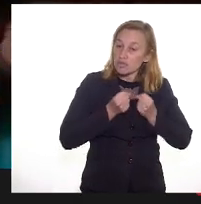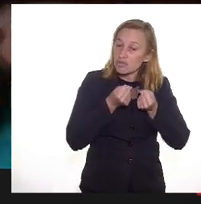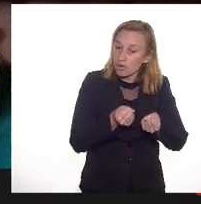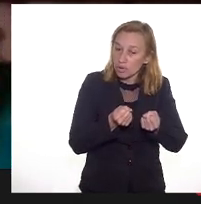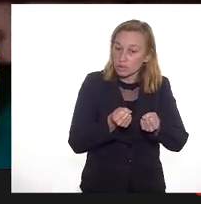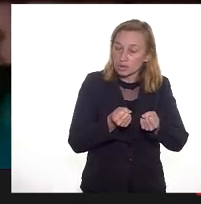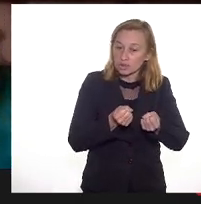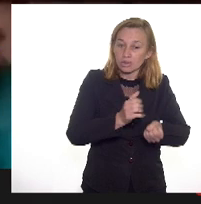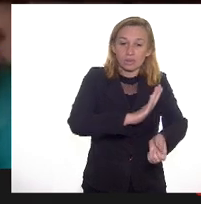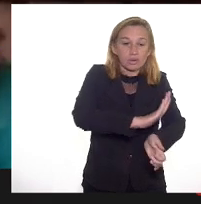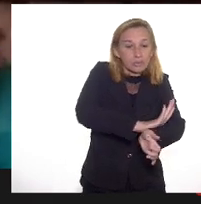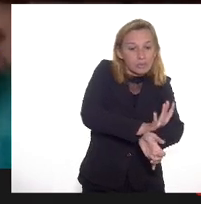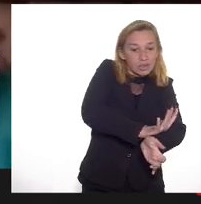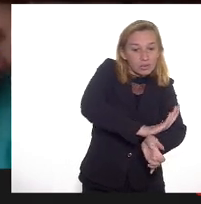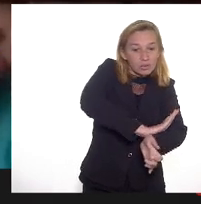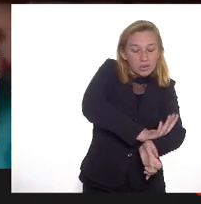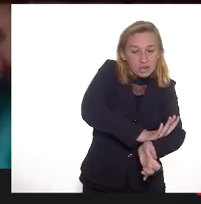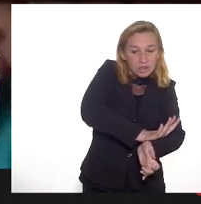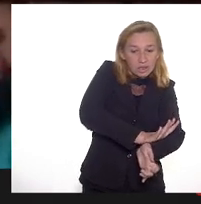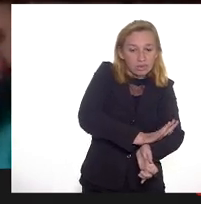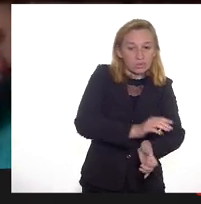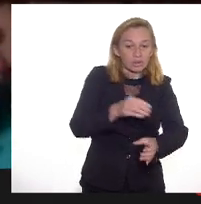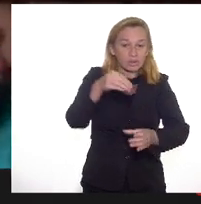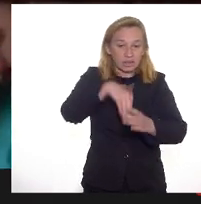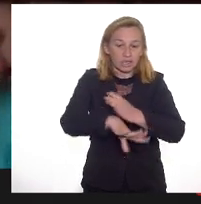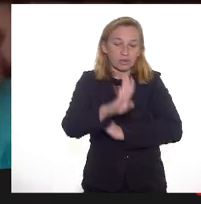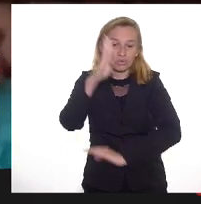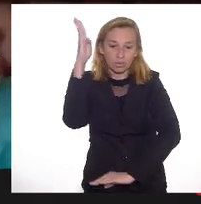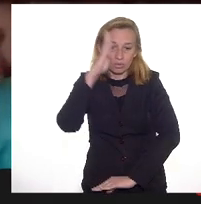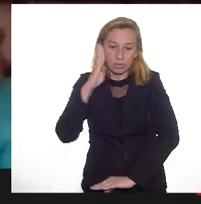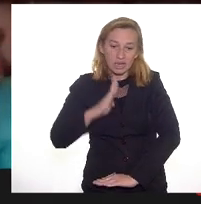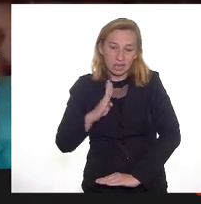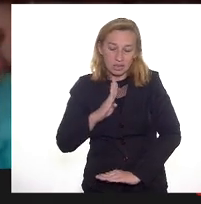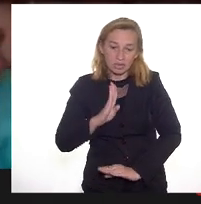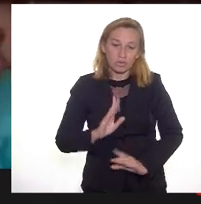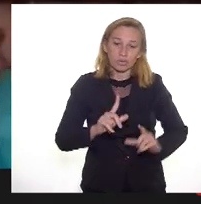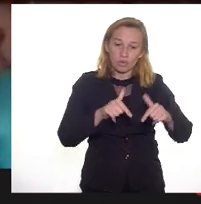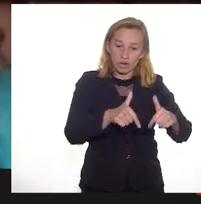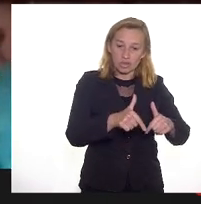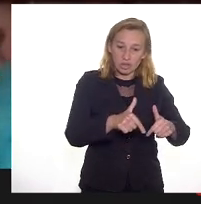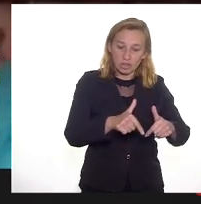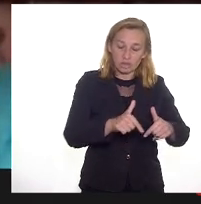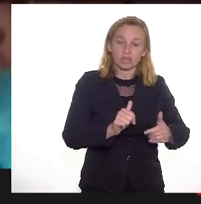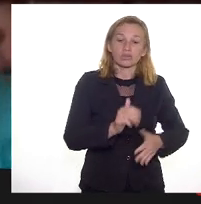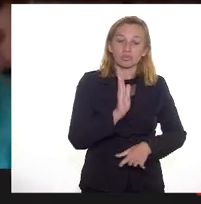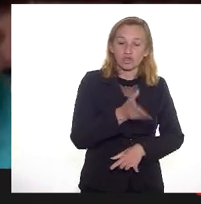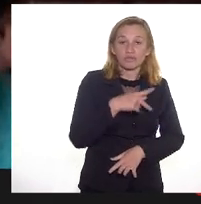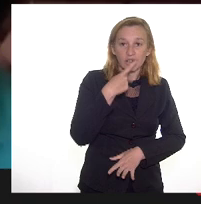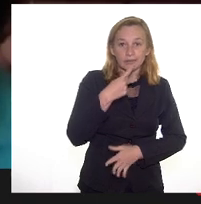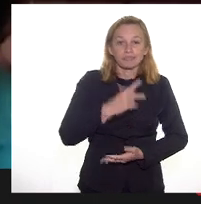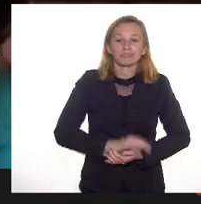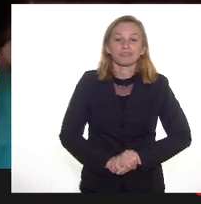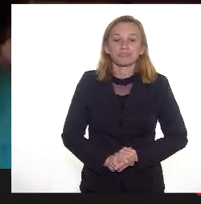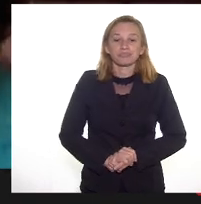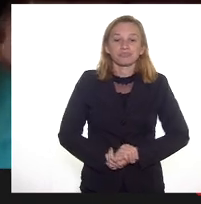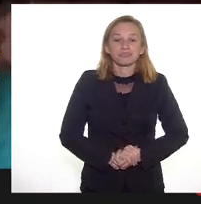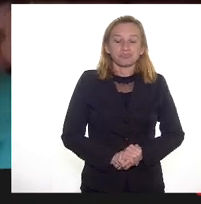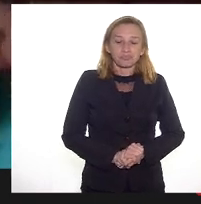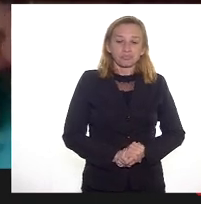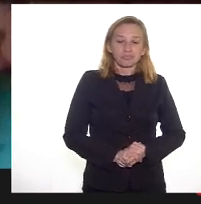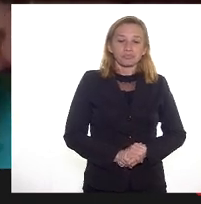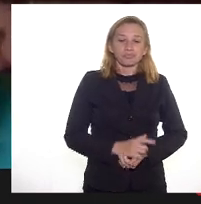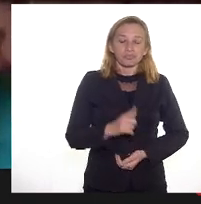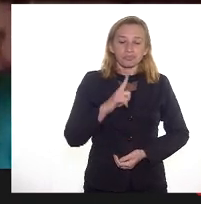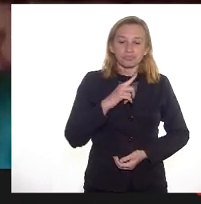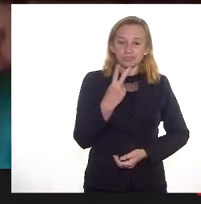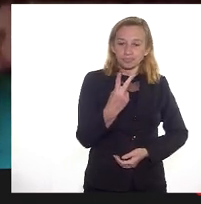o racismo no Brasil e suas atualizações, como eu falei inicialmente. Eu tenho